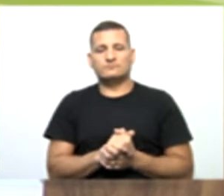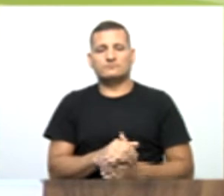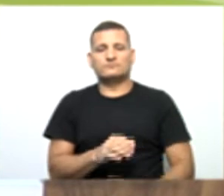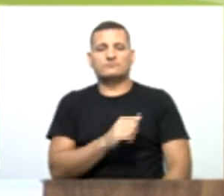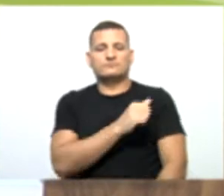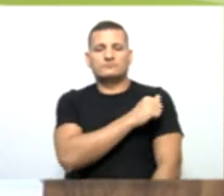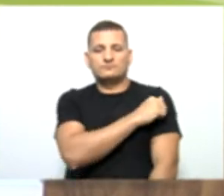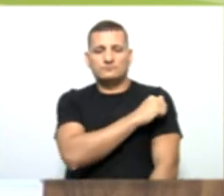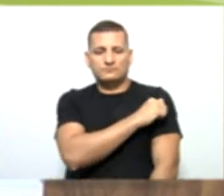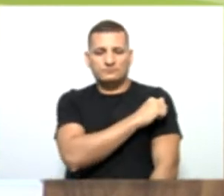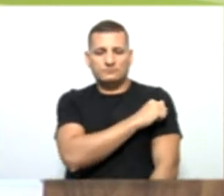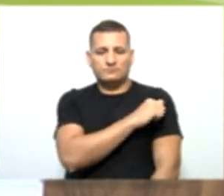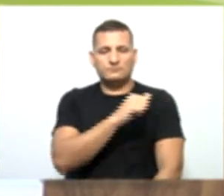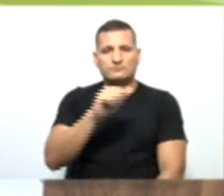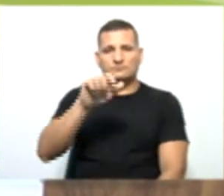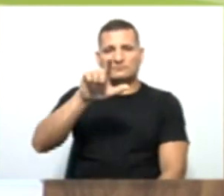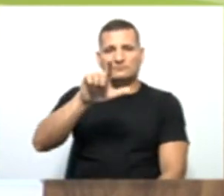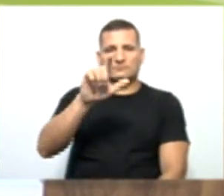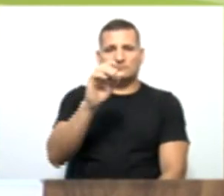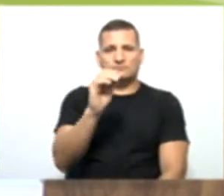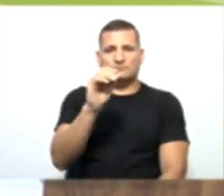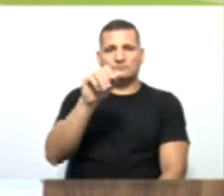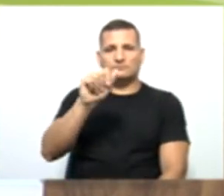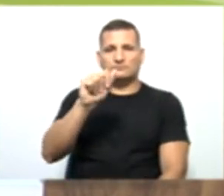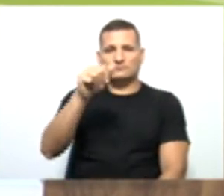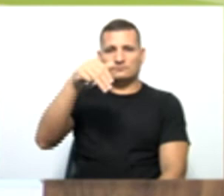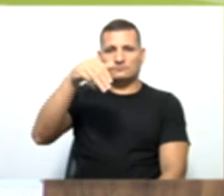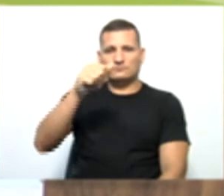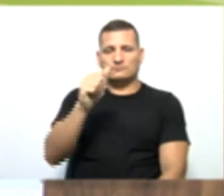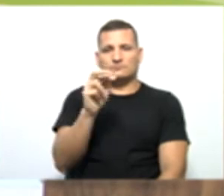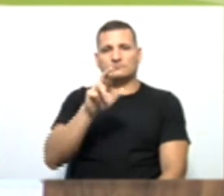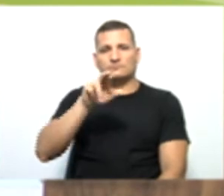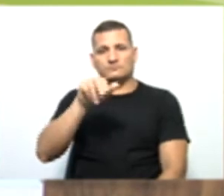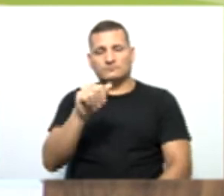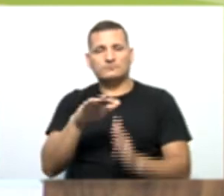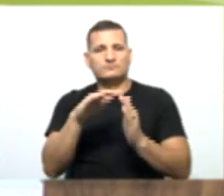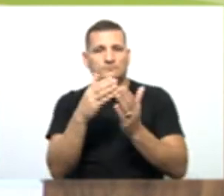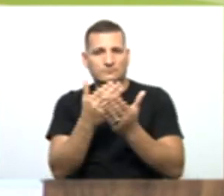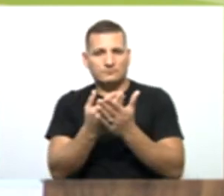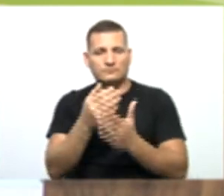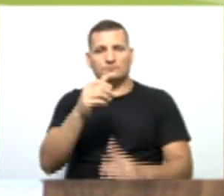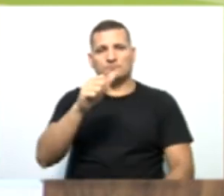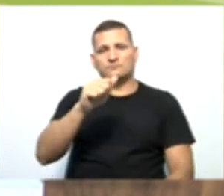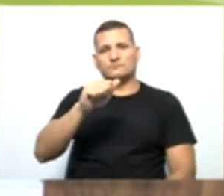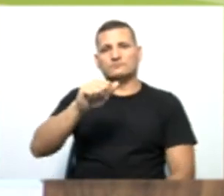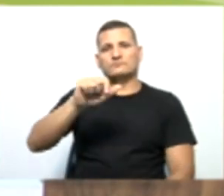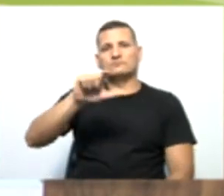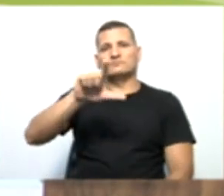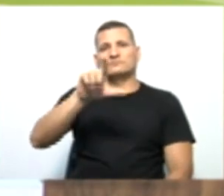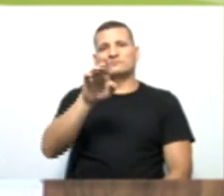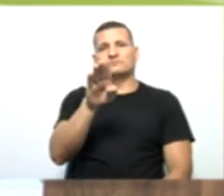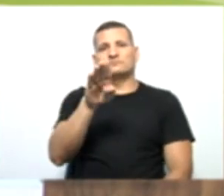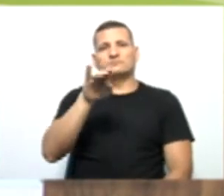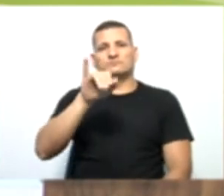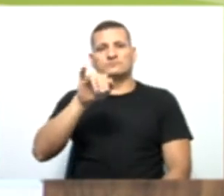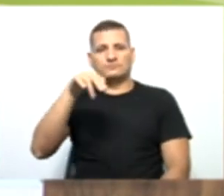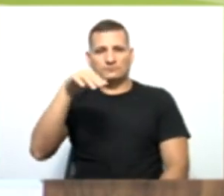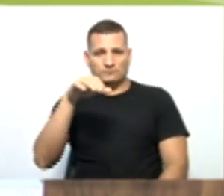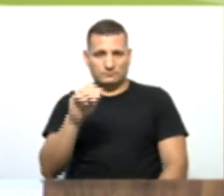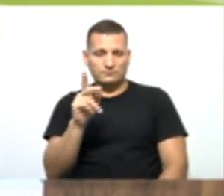aluna Luamara, lá da escola Albino, da CREA de Porto Velho,